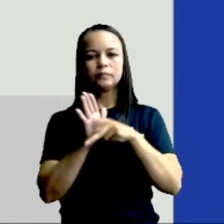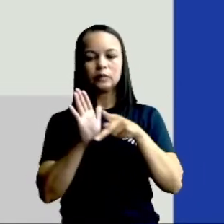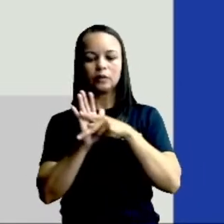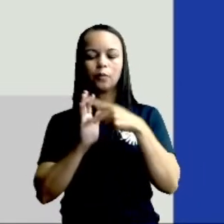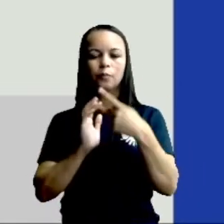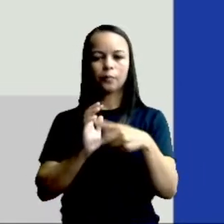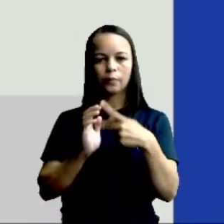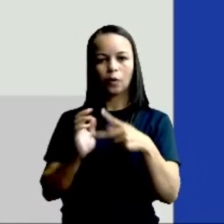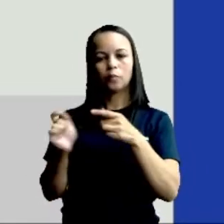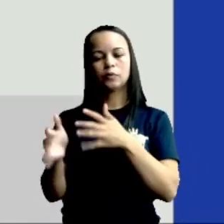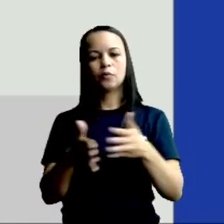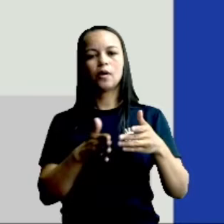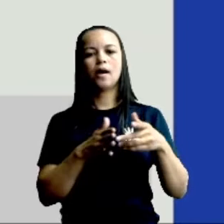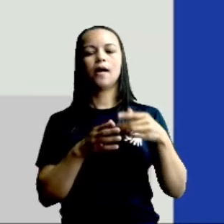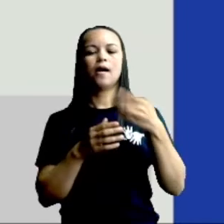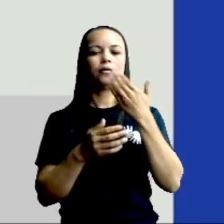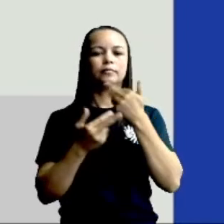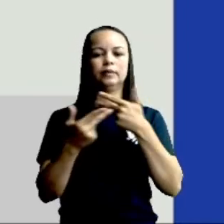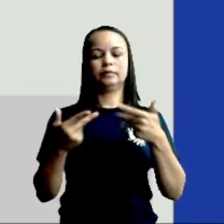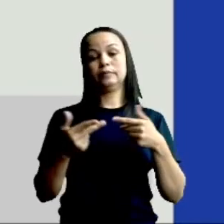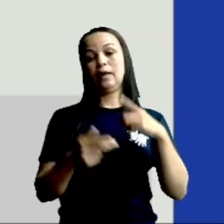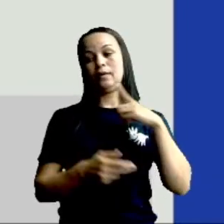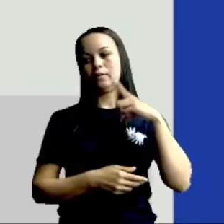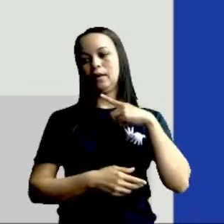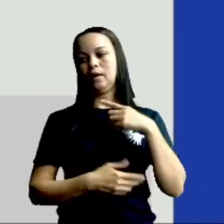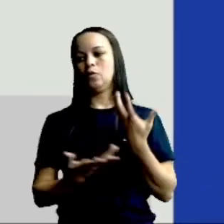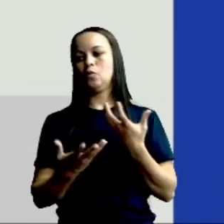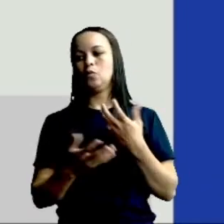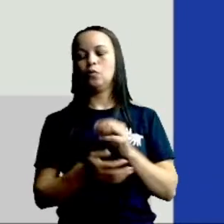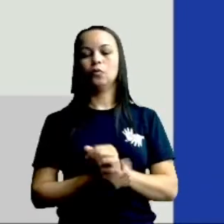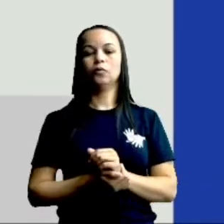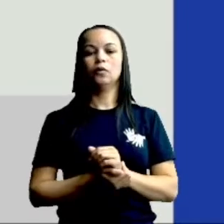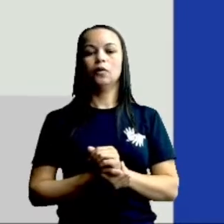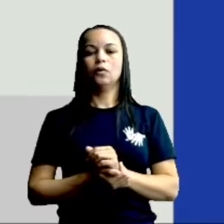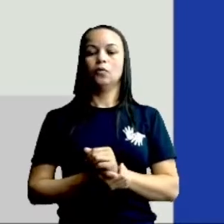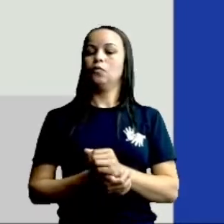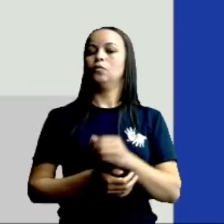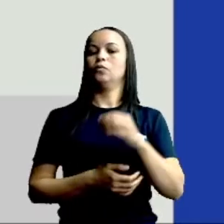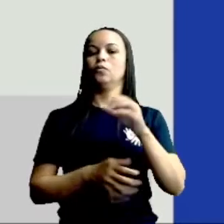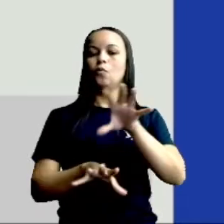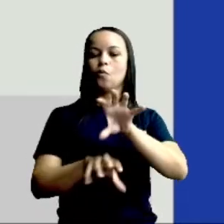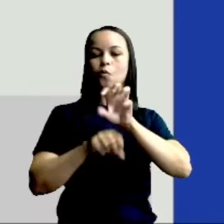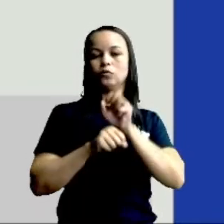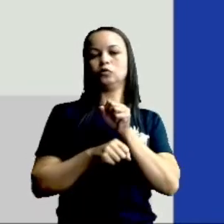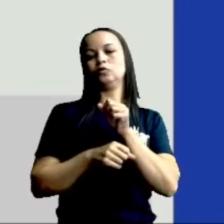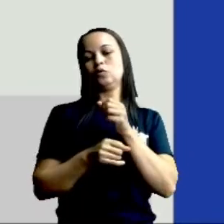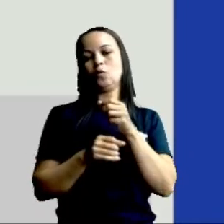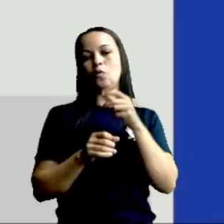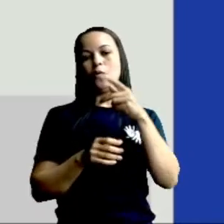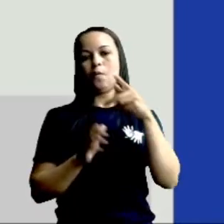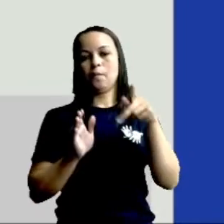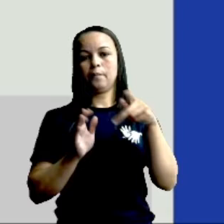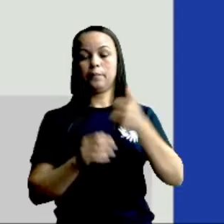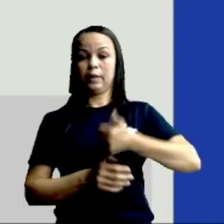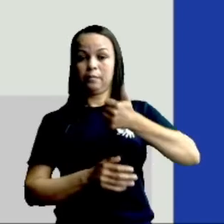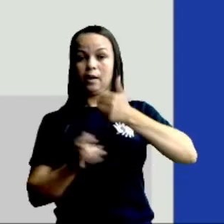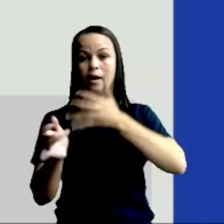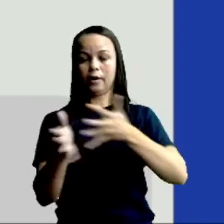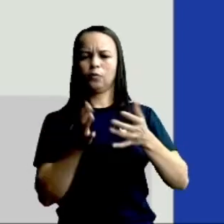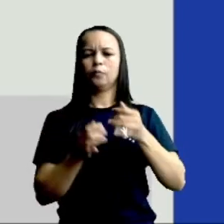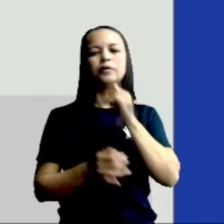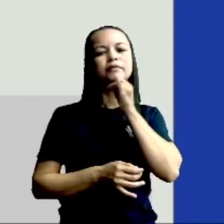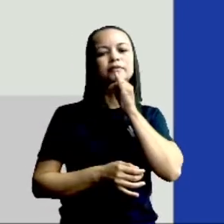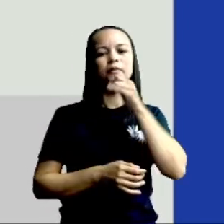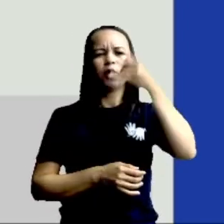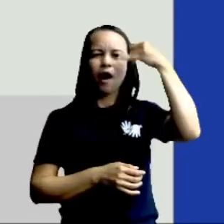alimentos. Aí vem o consumidor primário. Por exemplo, a vaca, ela é um animal que não se alimenta de outro animal. A